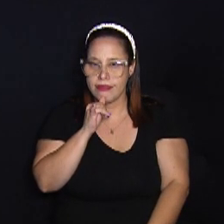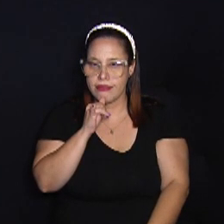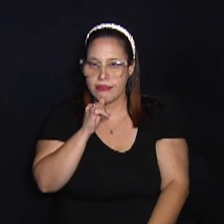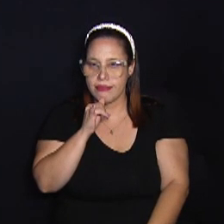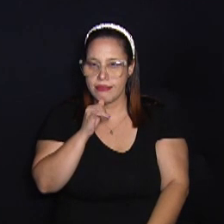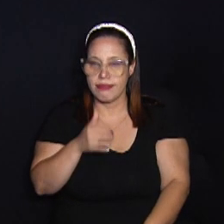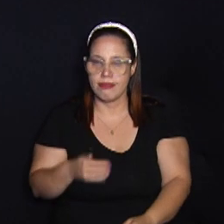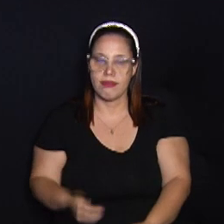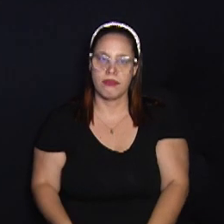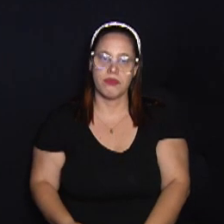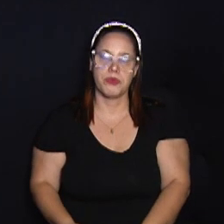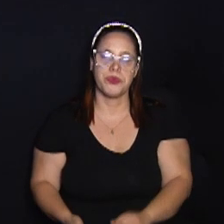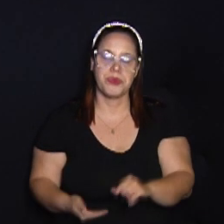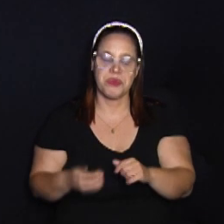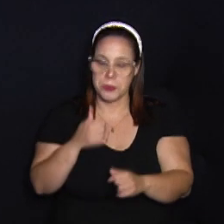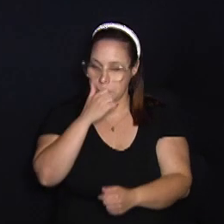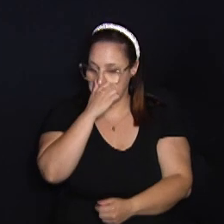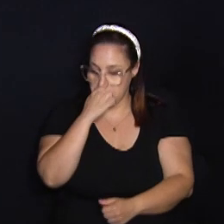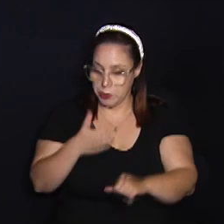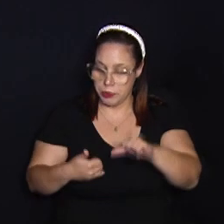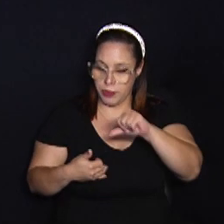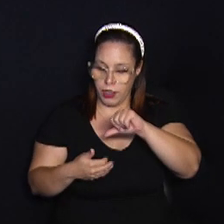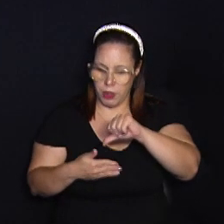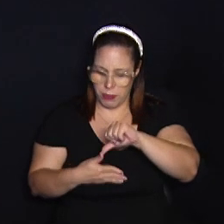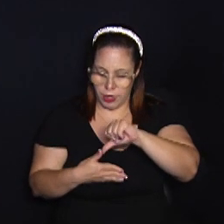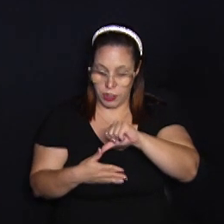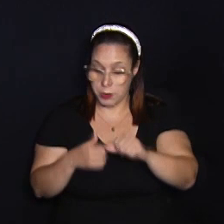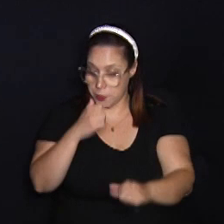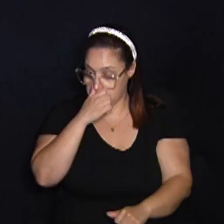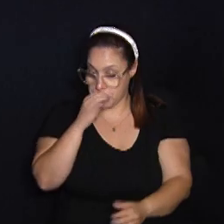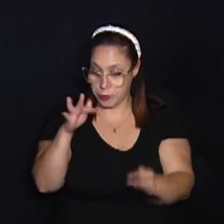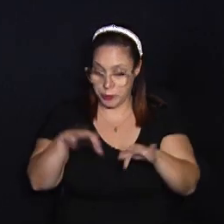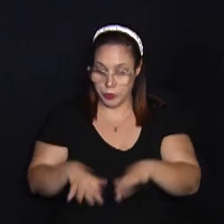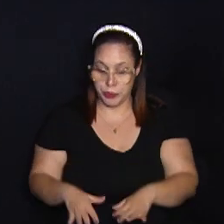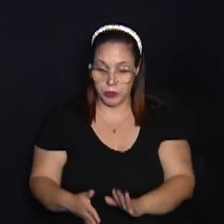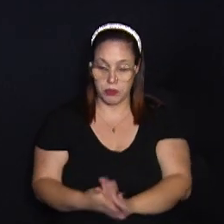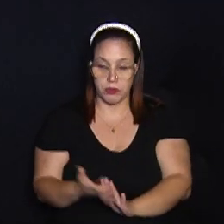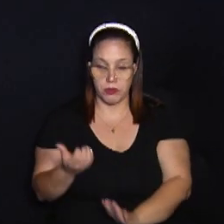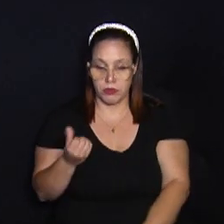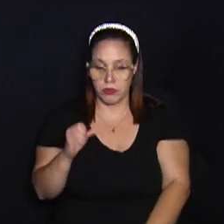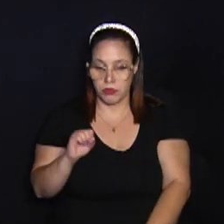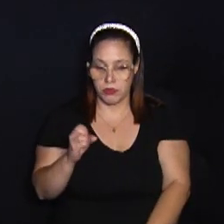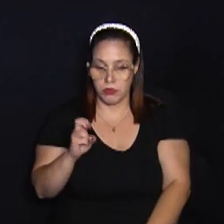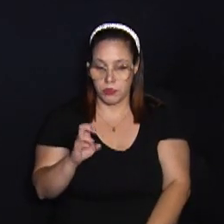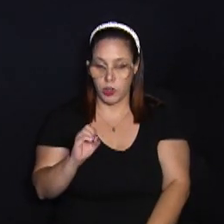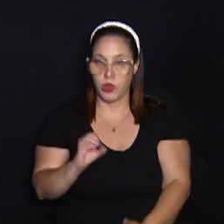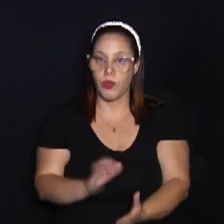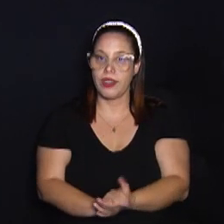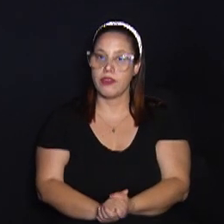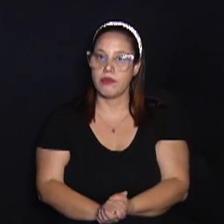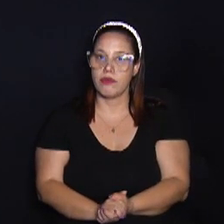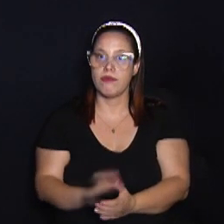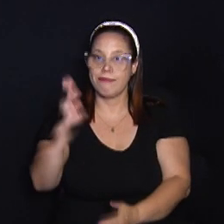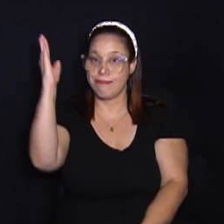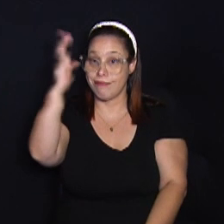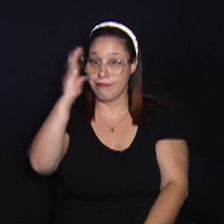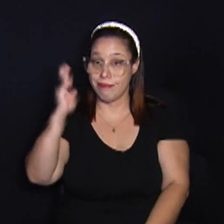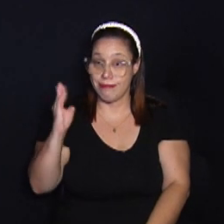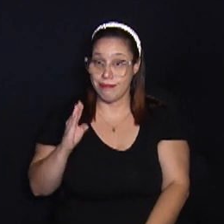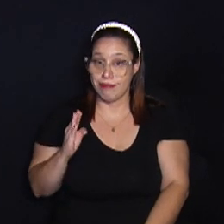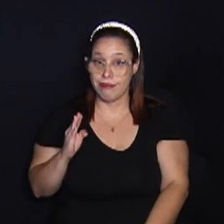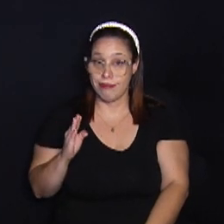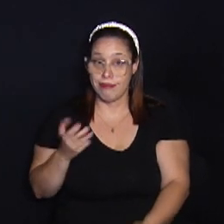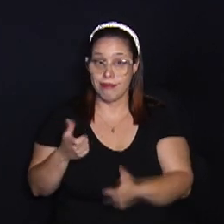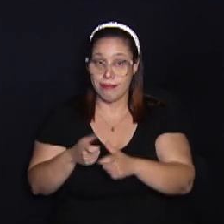parques urbanos têm o Central Park da América do Norte, no final da década de 1850. No Brasil,